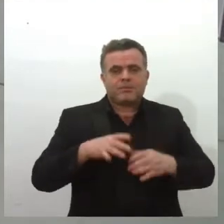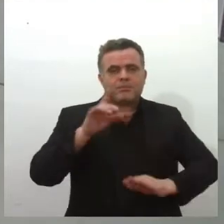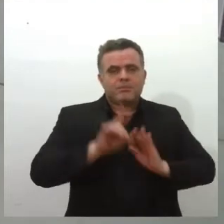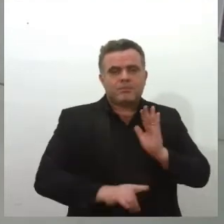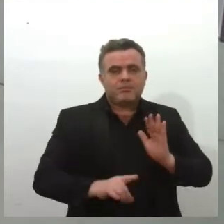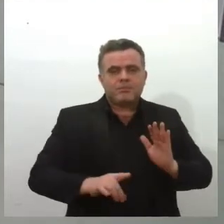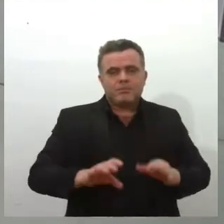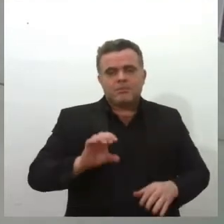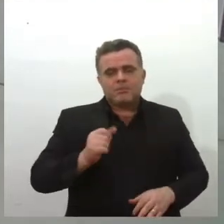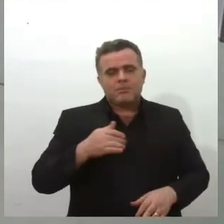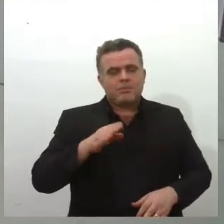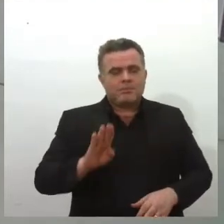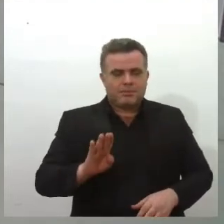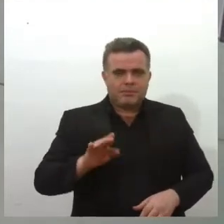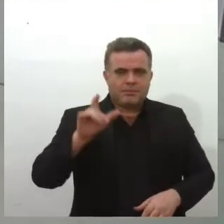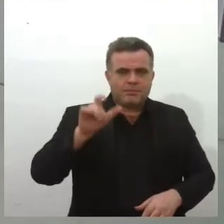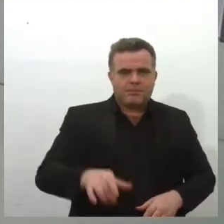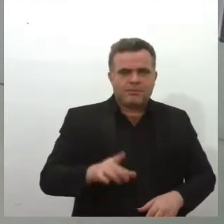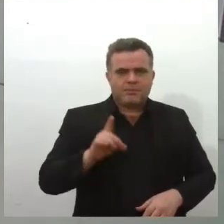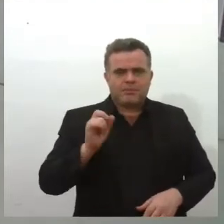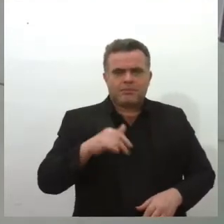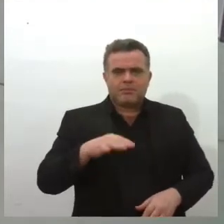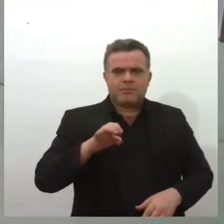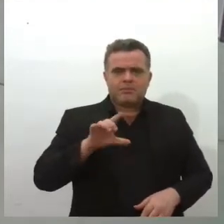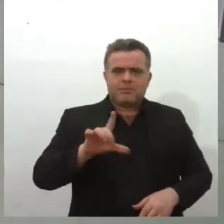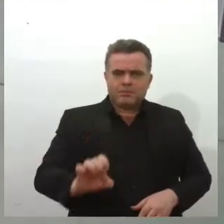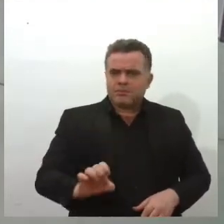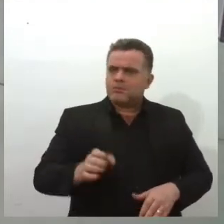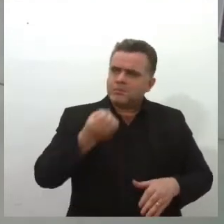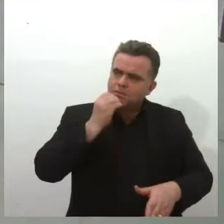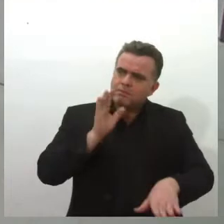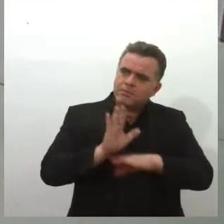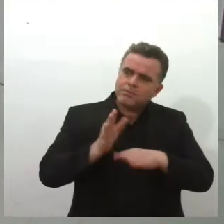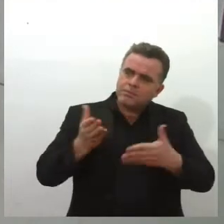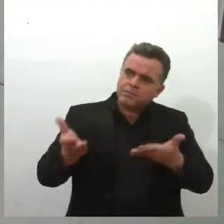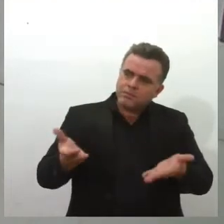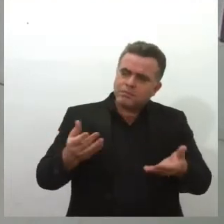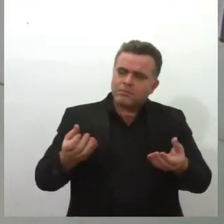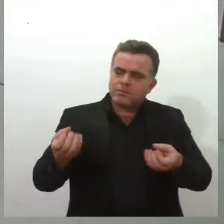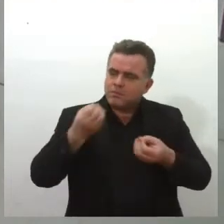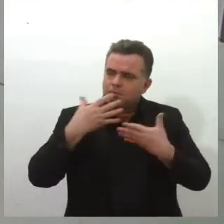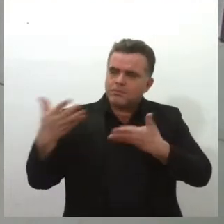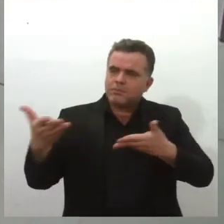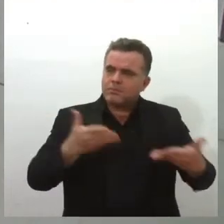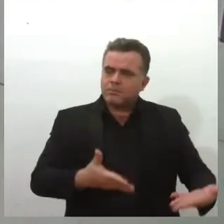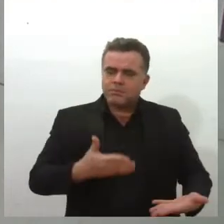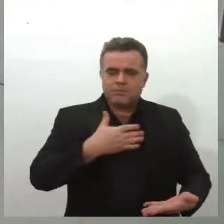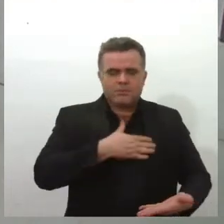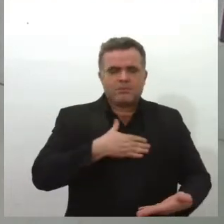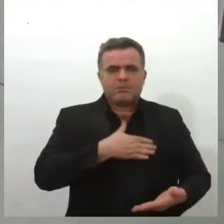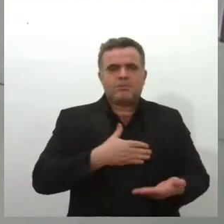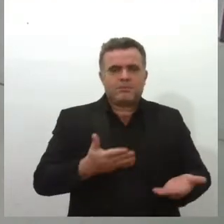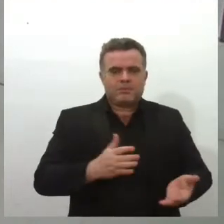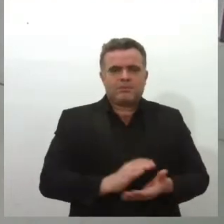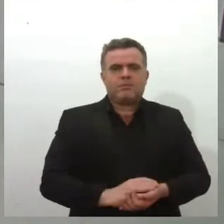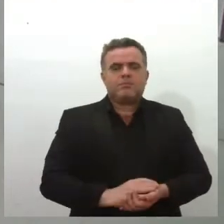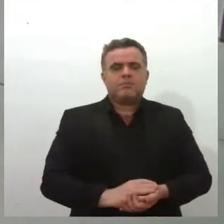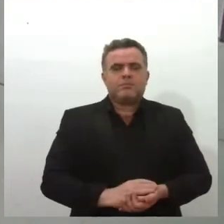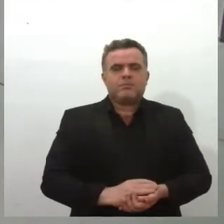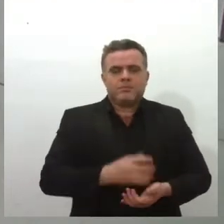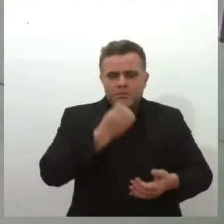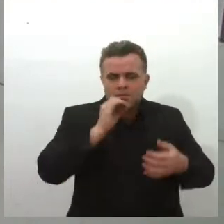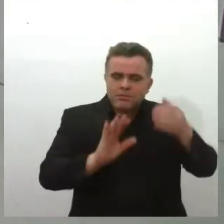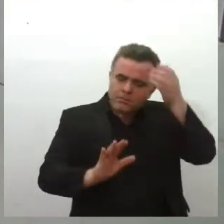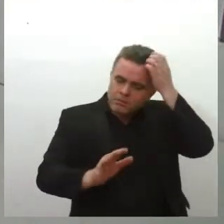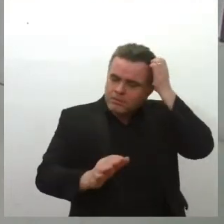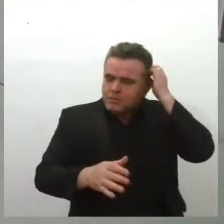OAB Sergipe, a Daniele Ferreira. Boa tarde, doutora. Seja bem-vinda ao Jornal da Alese, segunda edição. Boa tarde,